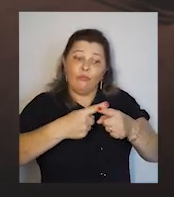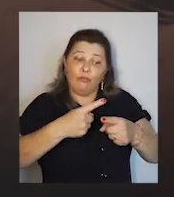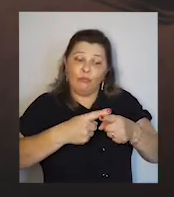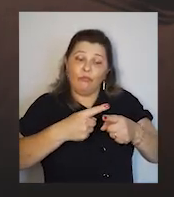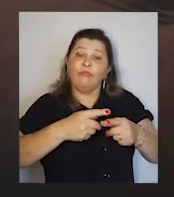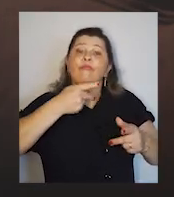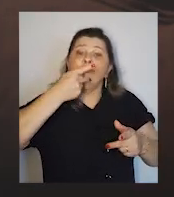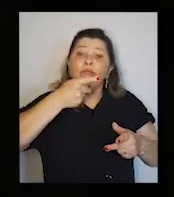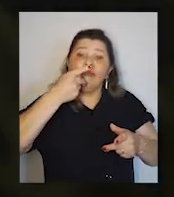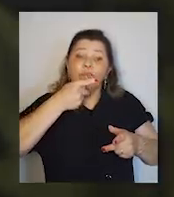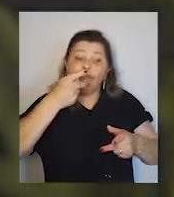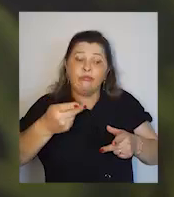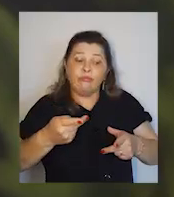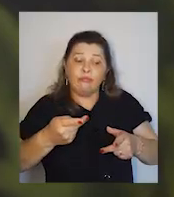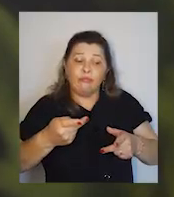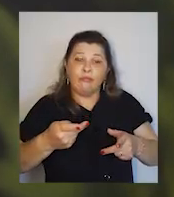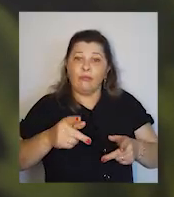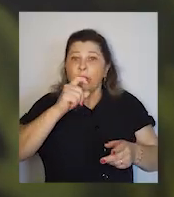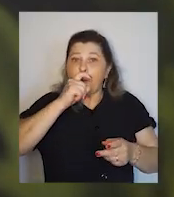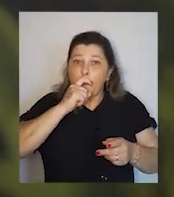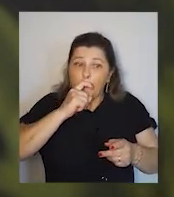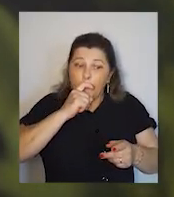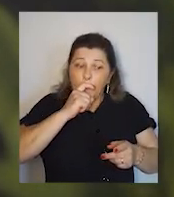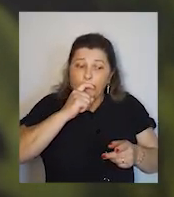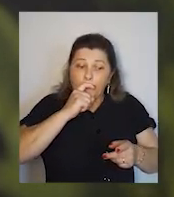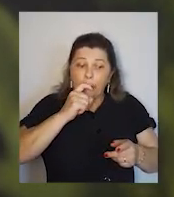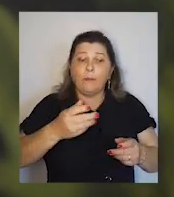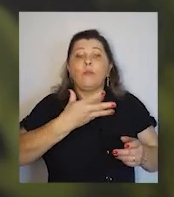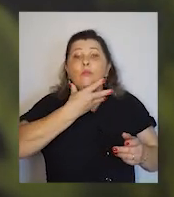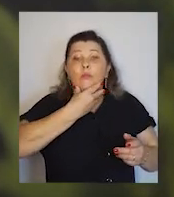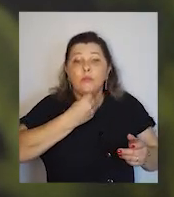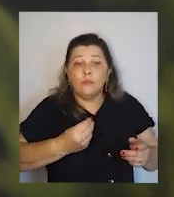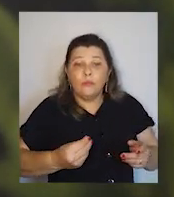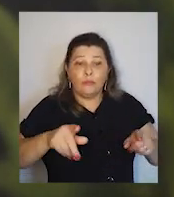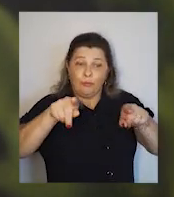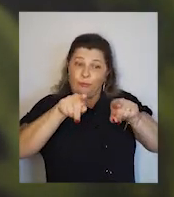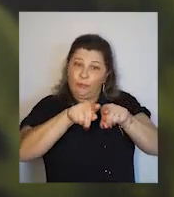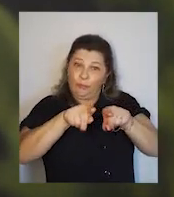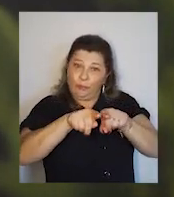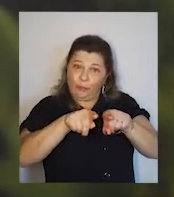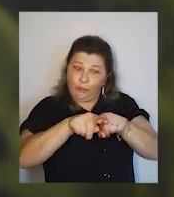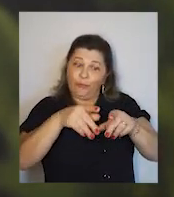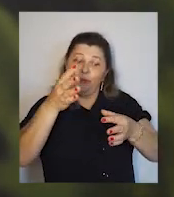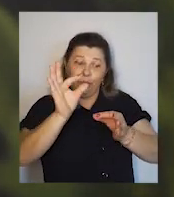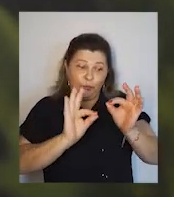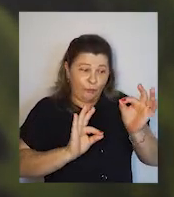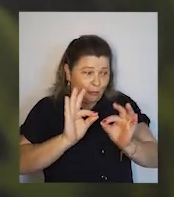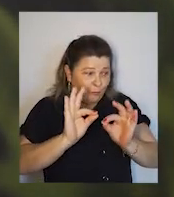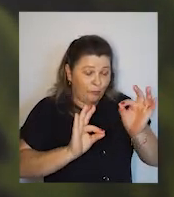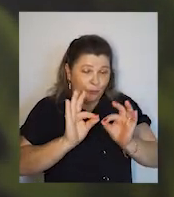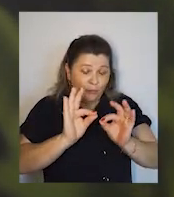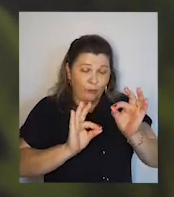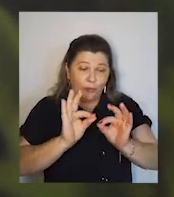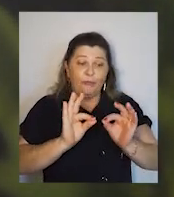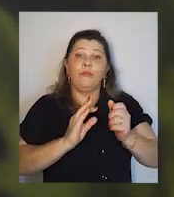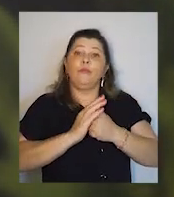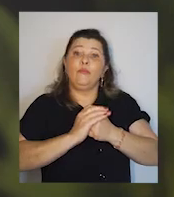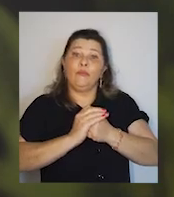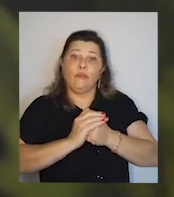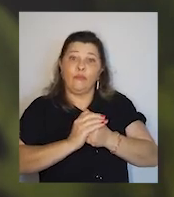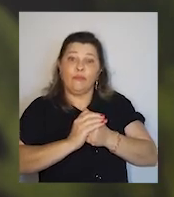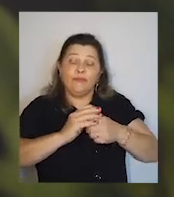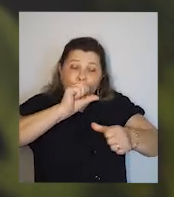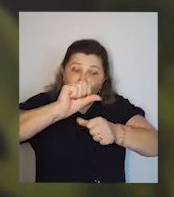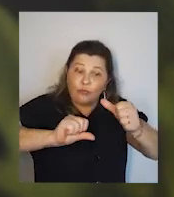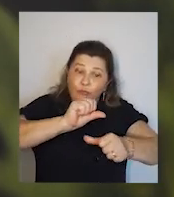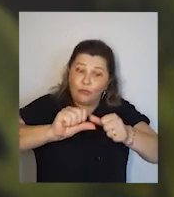para fora isso. A paternidade é um momento em que o homem também está preparado e ele está mais aberto